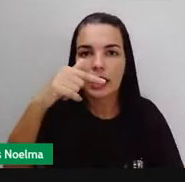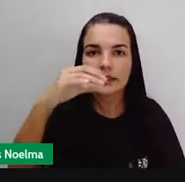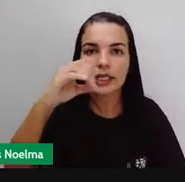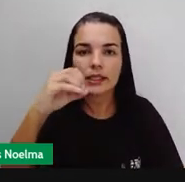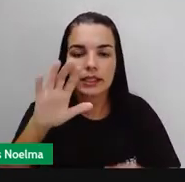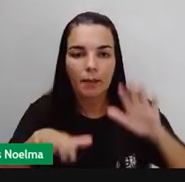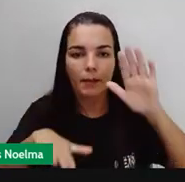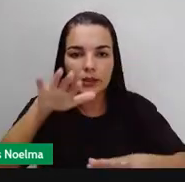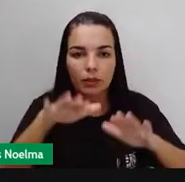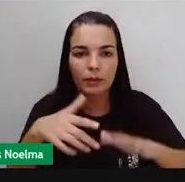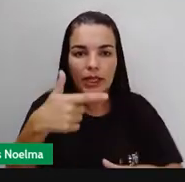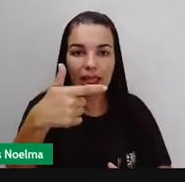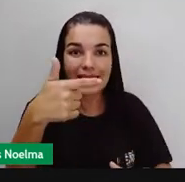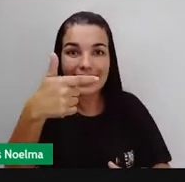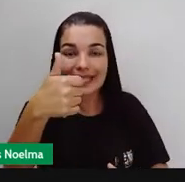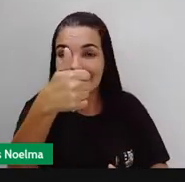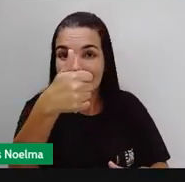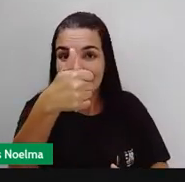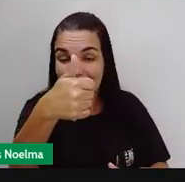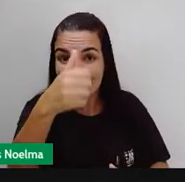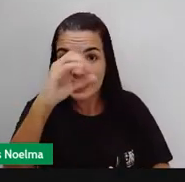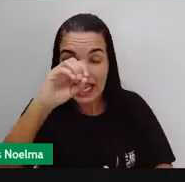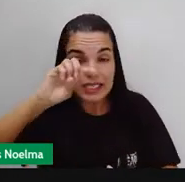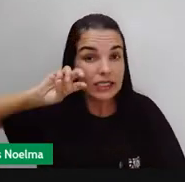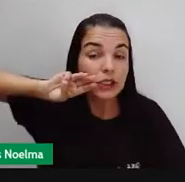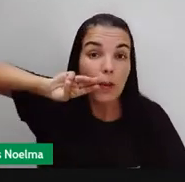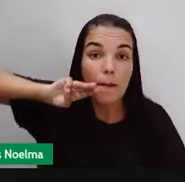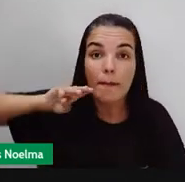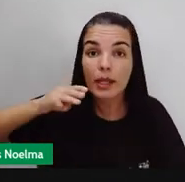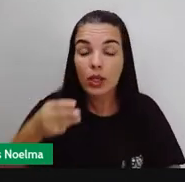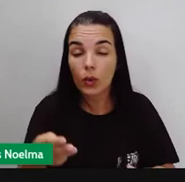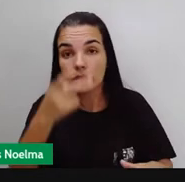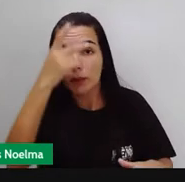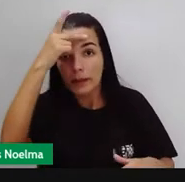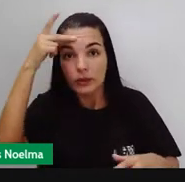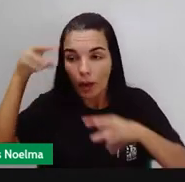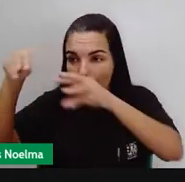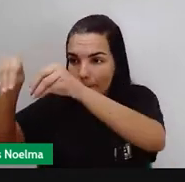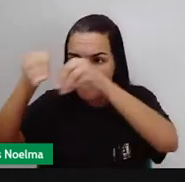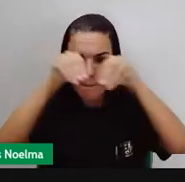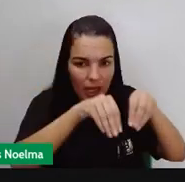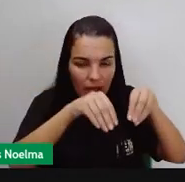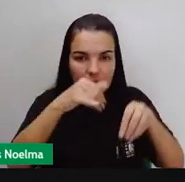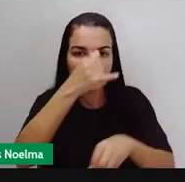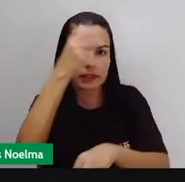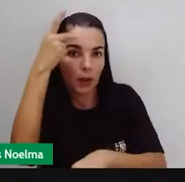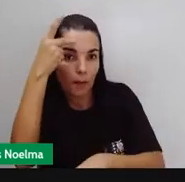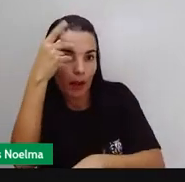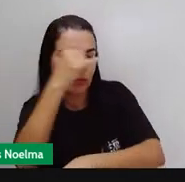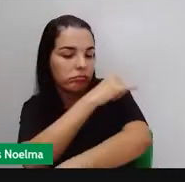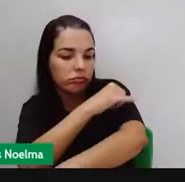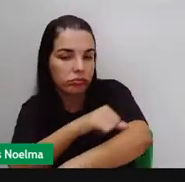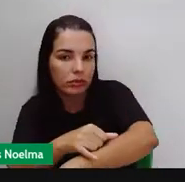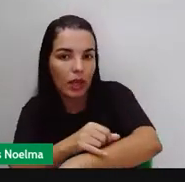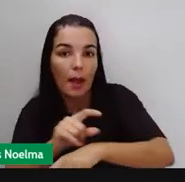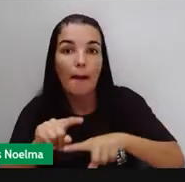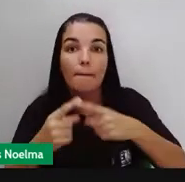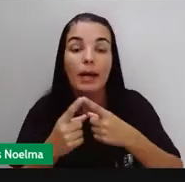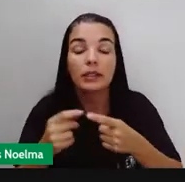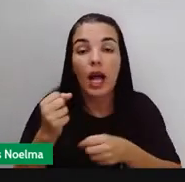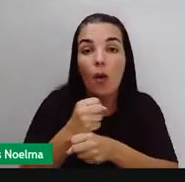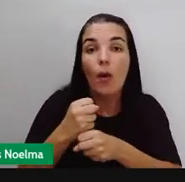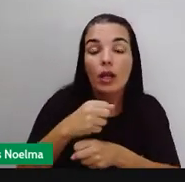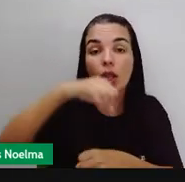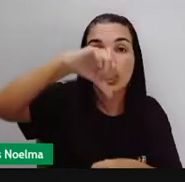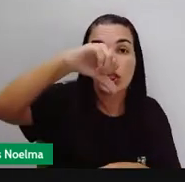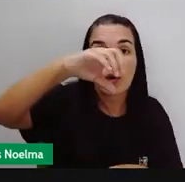de pessoas se mudaram para as grandes cidades, né? Para São Paulo e Rio. No caso, nos anos 90, aconteceu